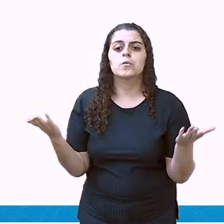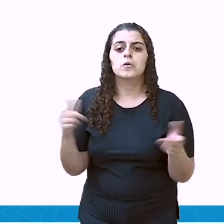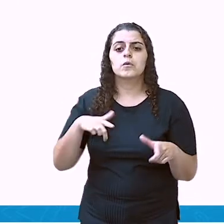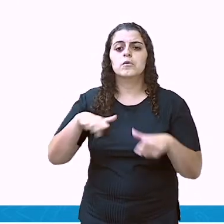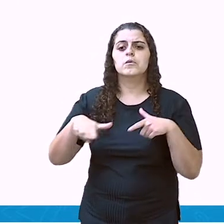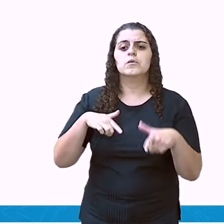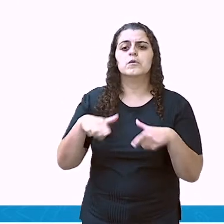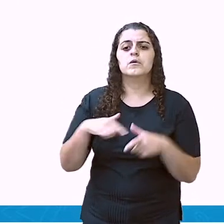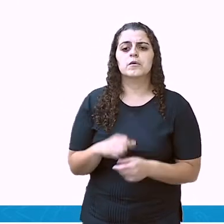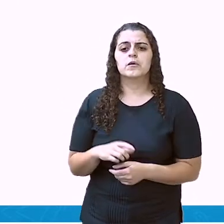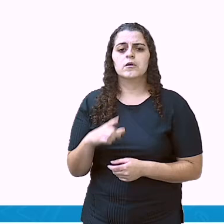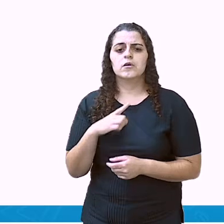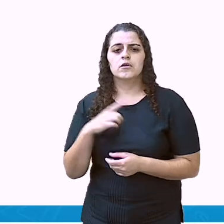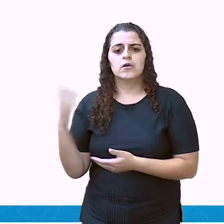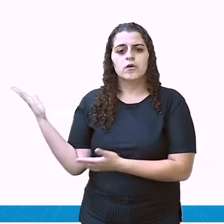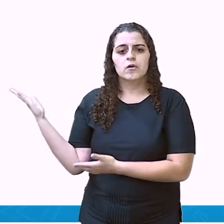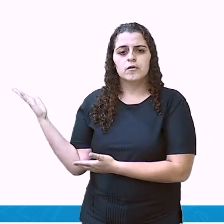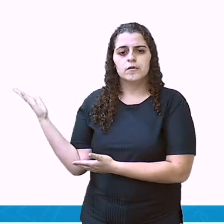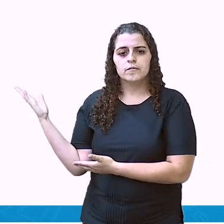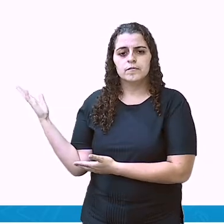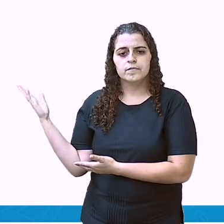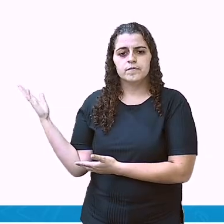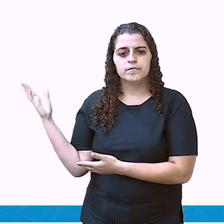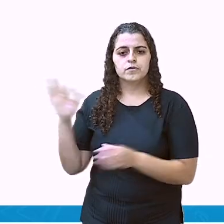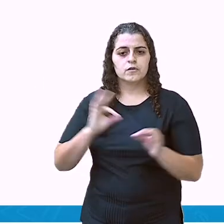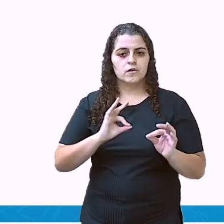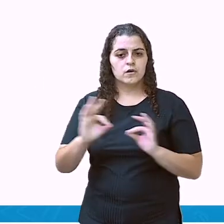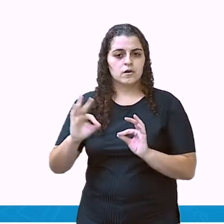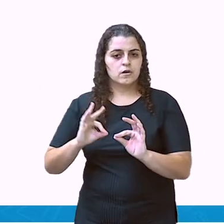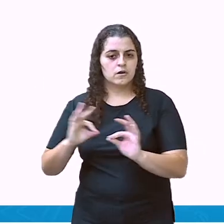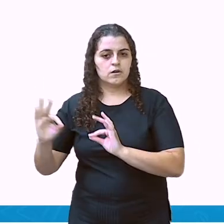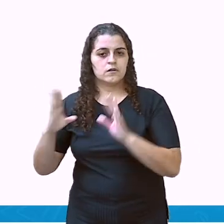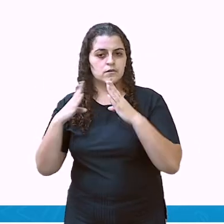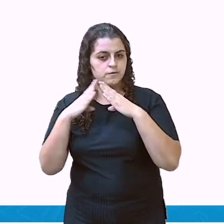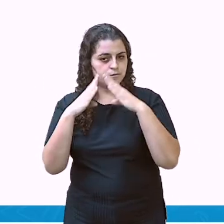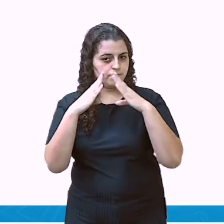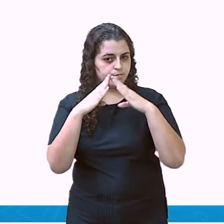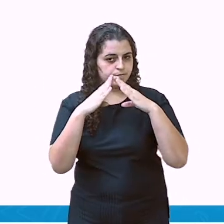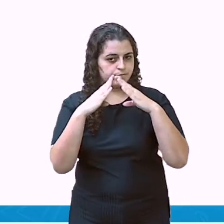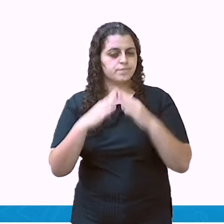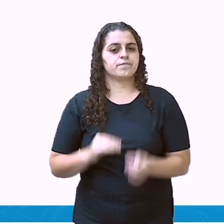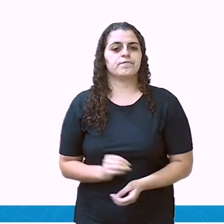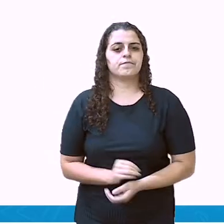de trabalho que eles exerciam? Olha só, serviços domésticos,